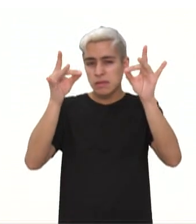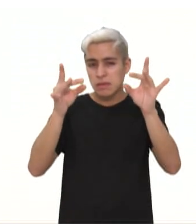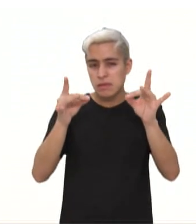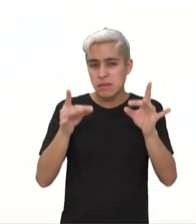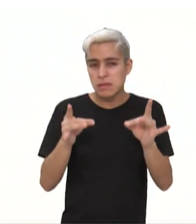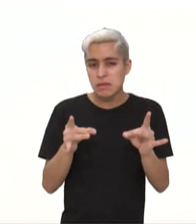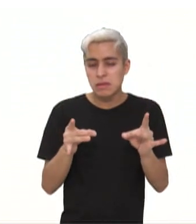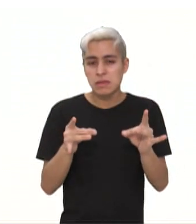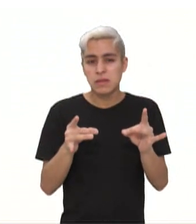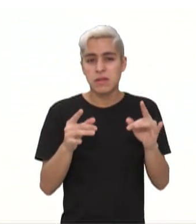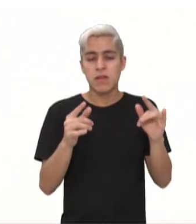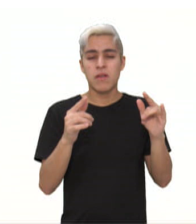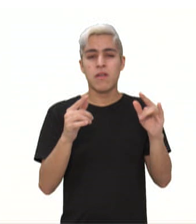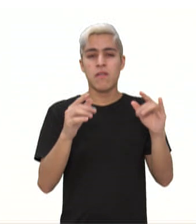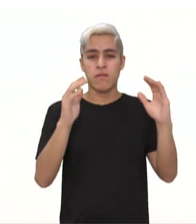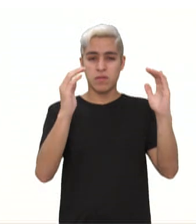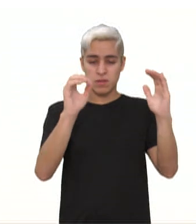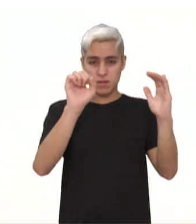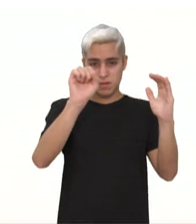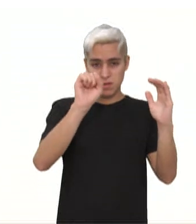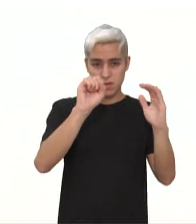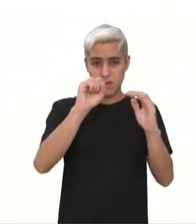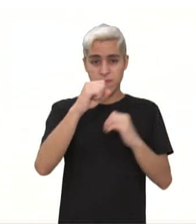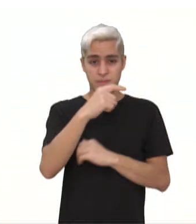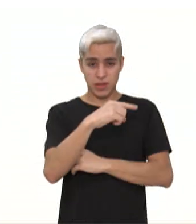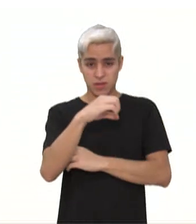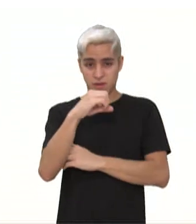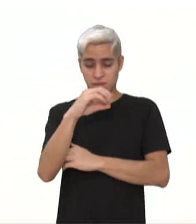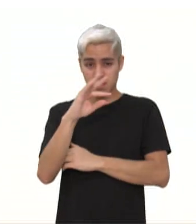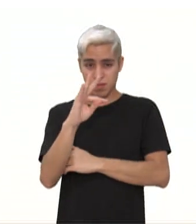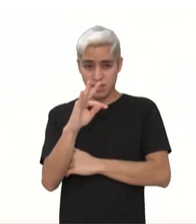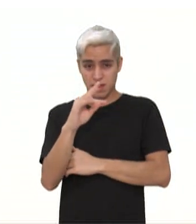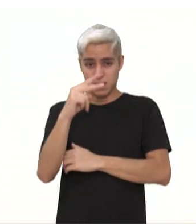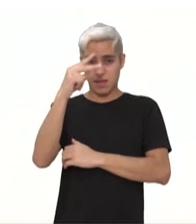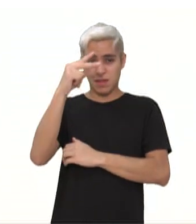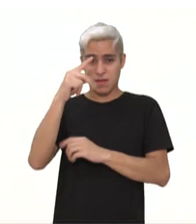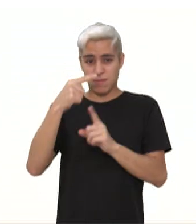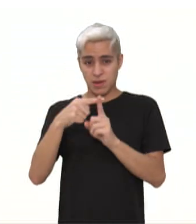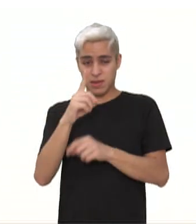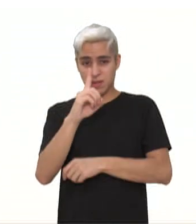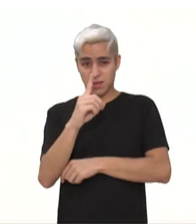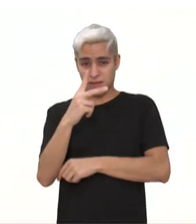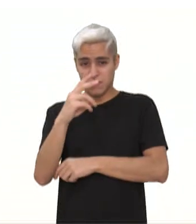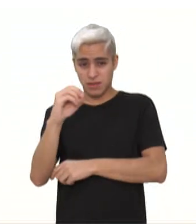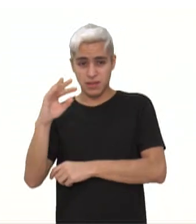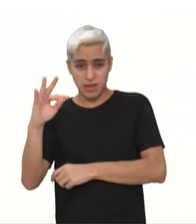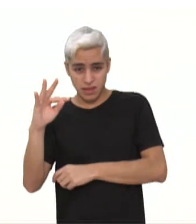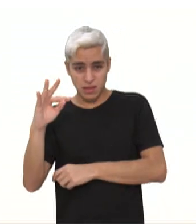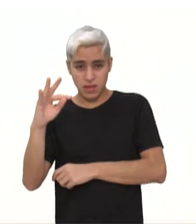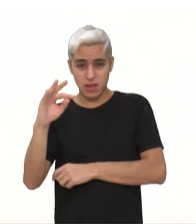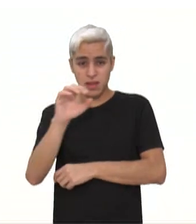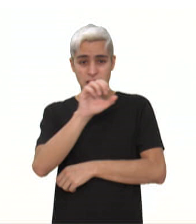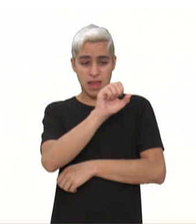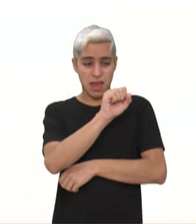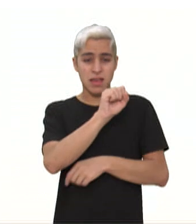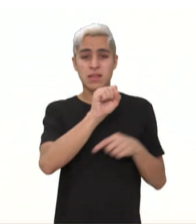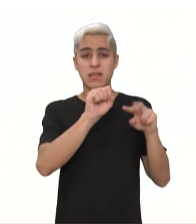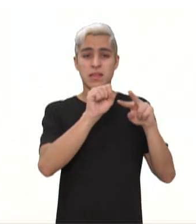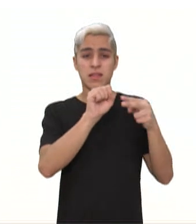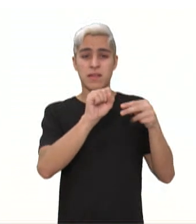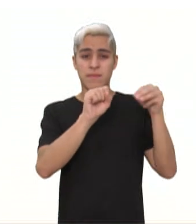s igual menos 9t ao quadrado mais 120t, sendo s em